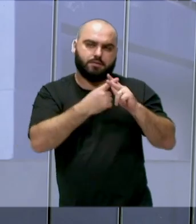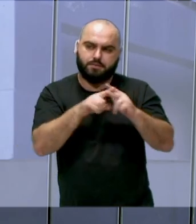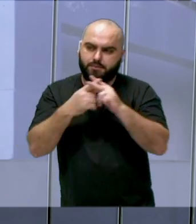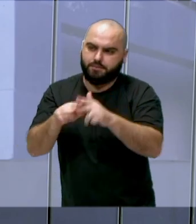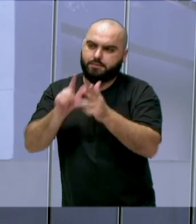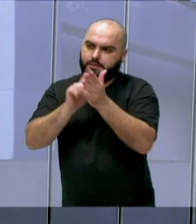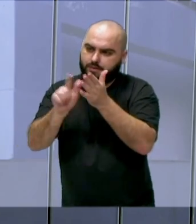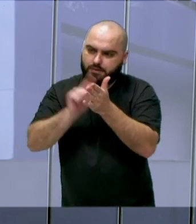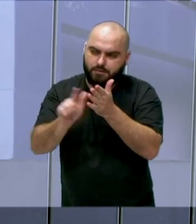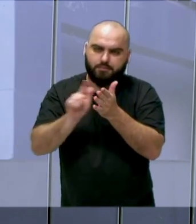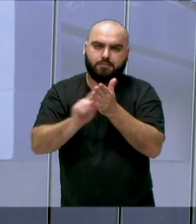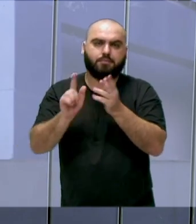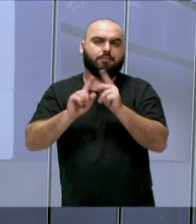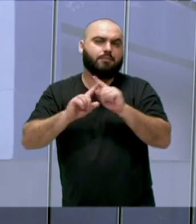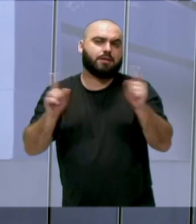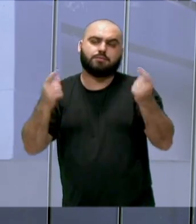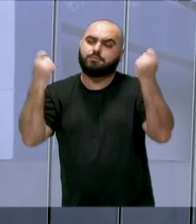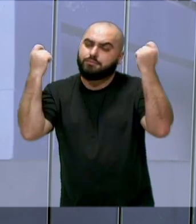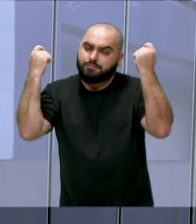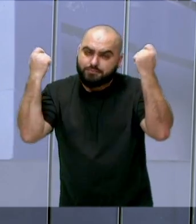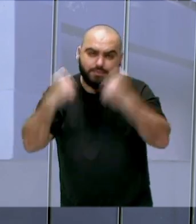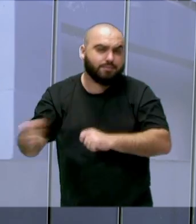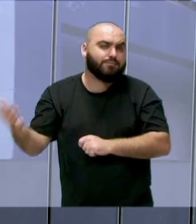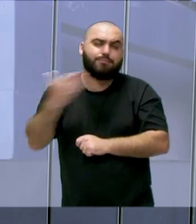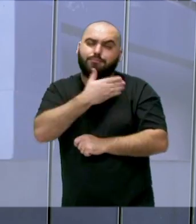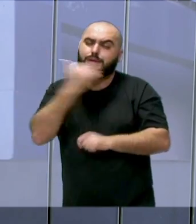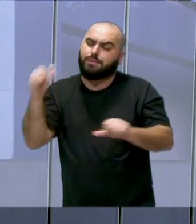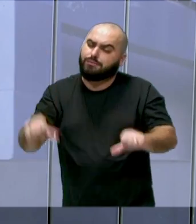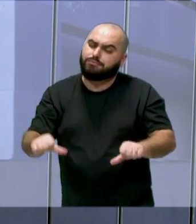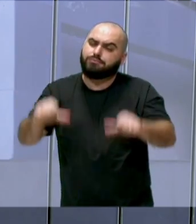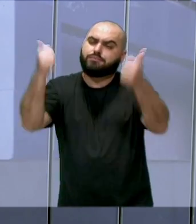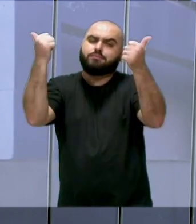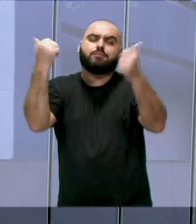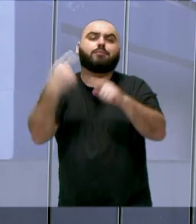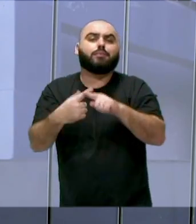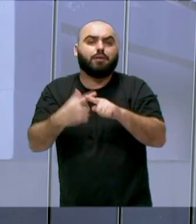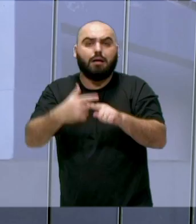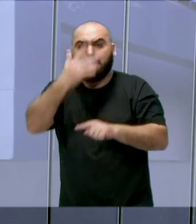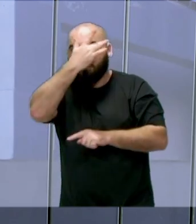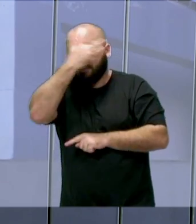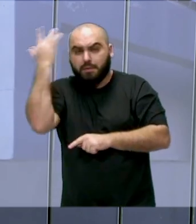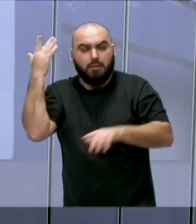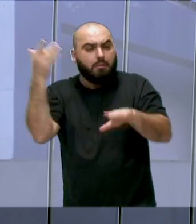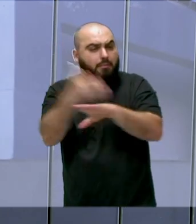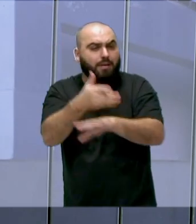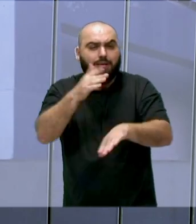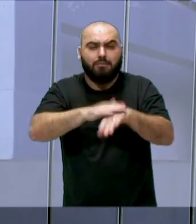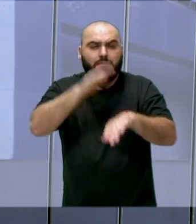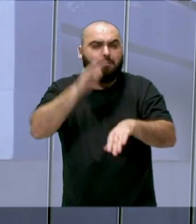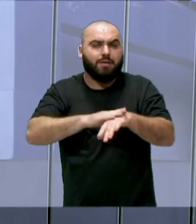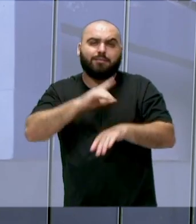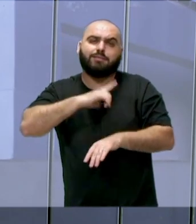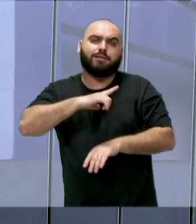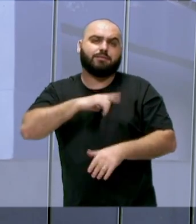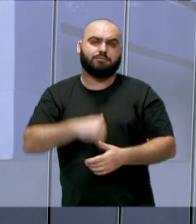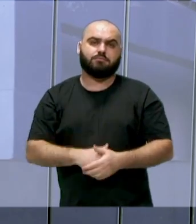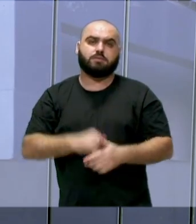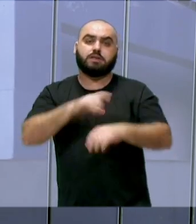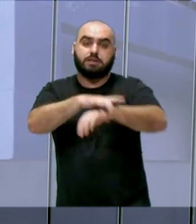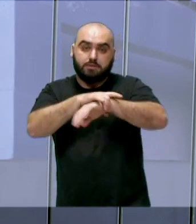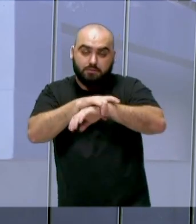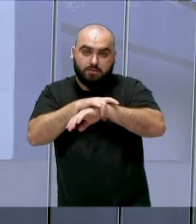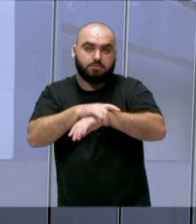limpeza naquela região, nós precisamos melhorar ainda mais, porque está aumentando o fluxo de participantes ali. Questão da segurança,